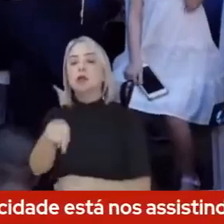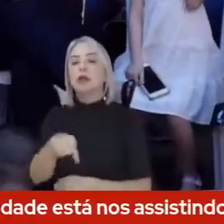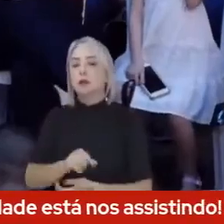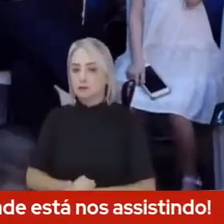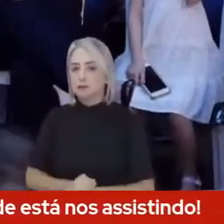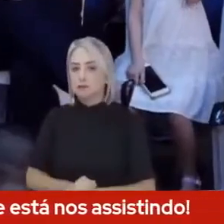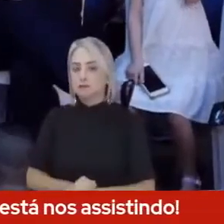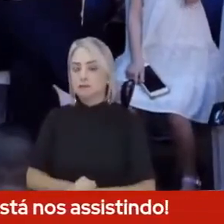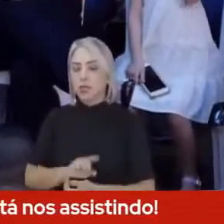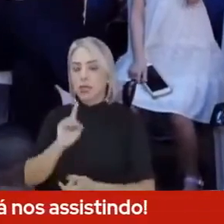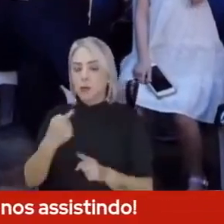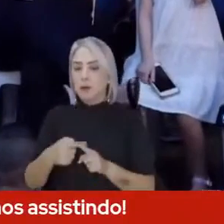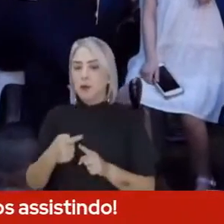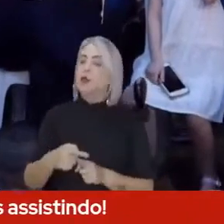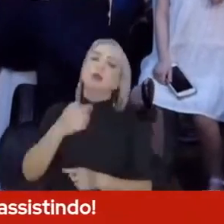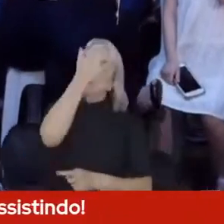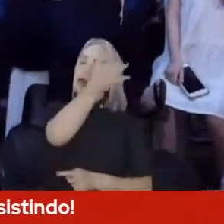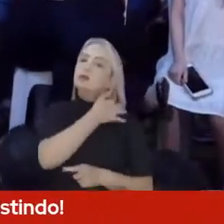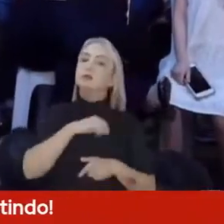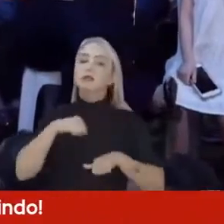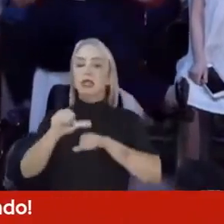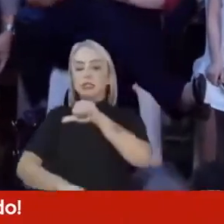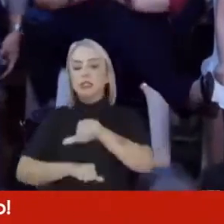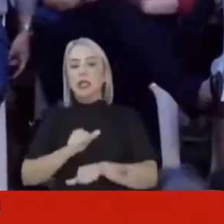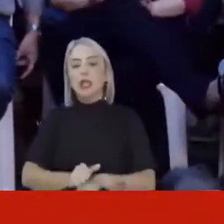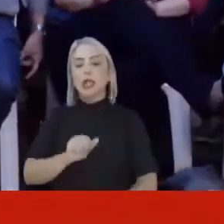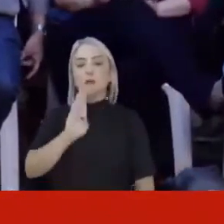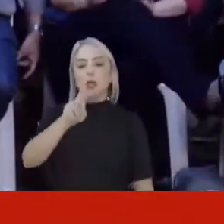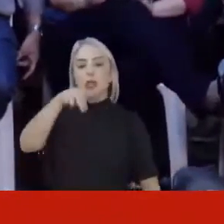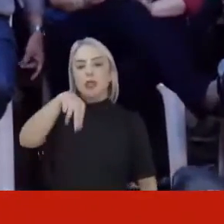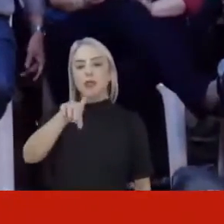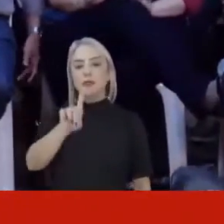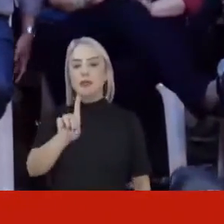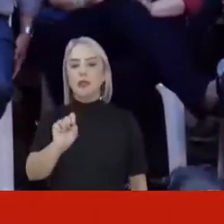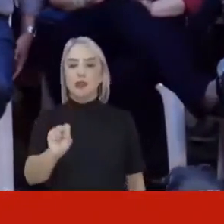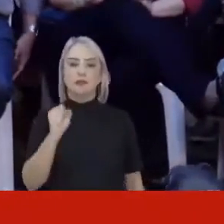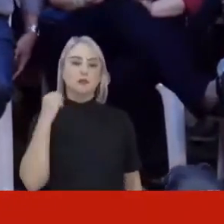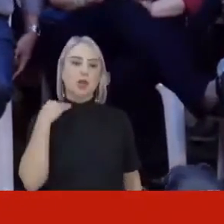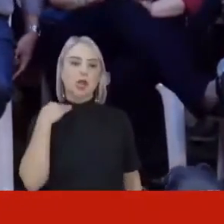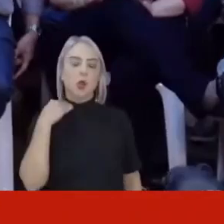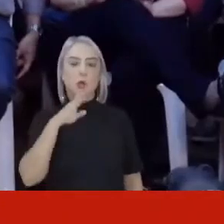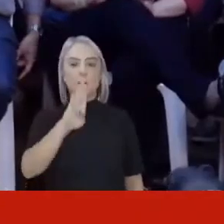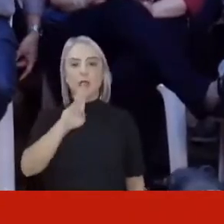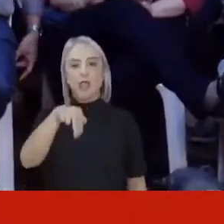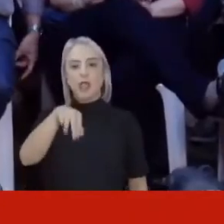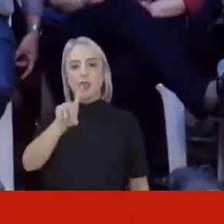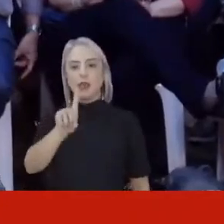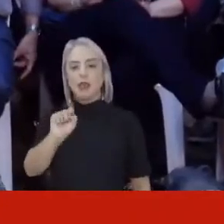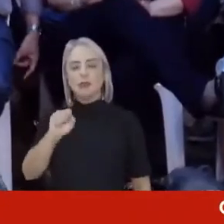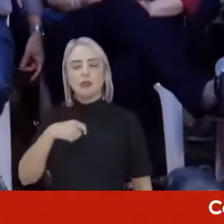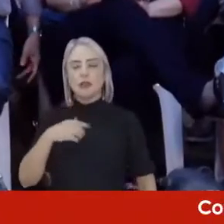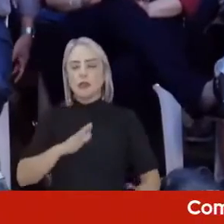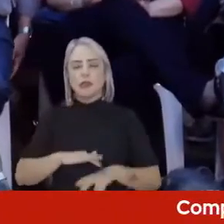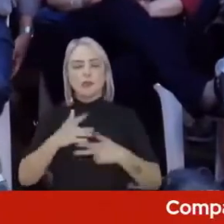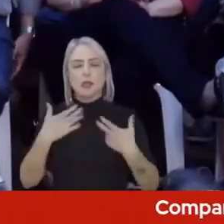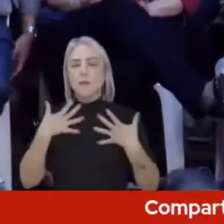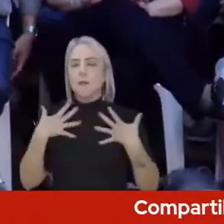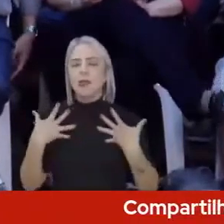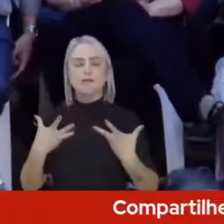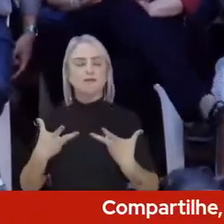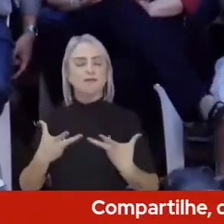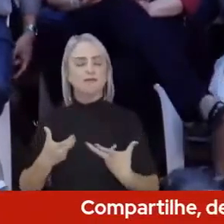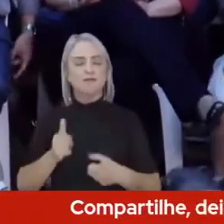nós precisamos transformar o BNDES. Eu acho o BNDES uma das coisas mais extraordinárias que foi